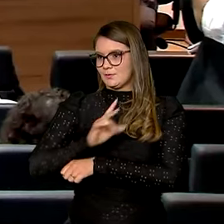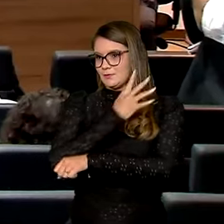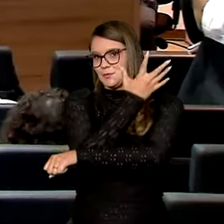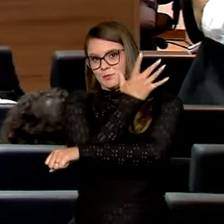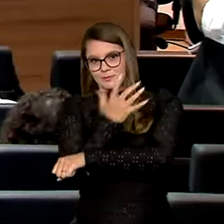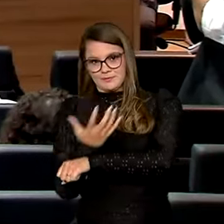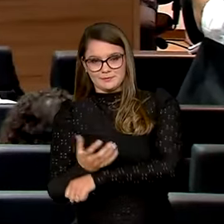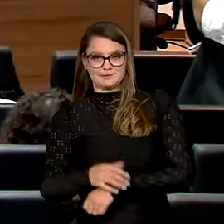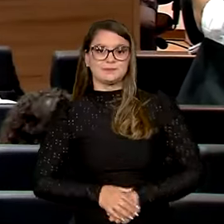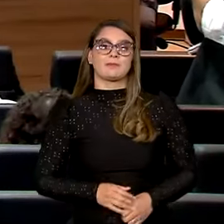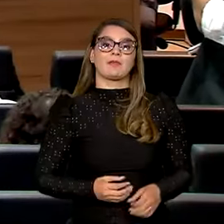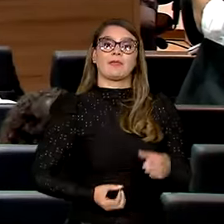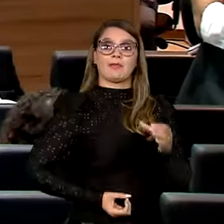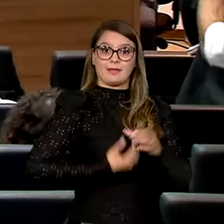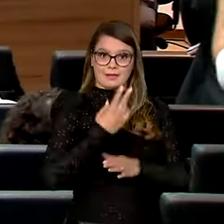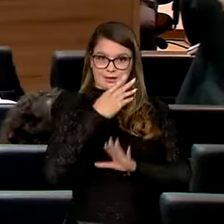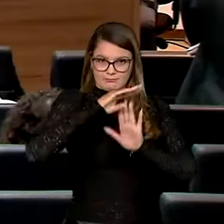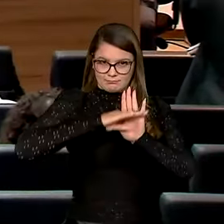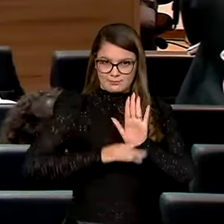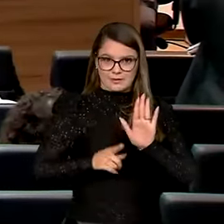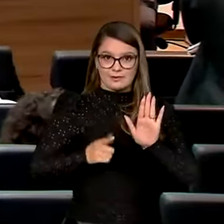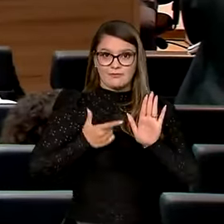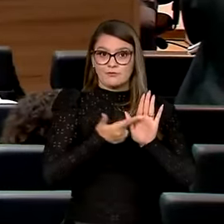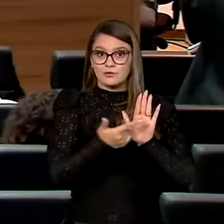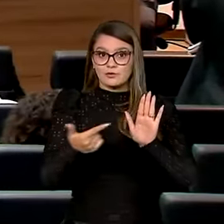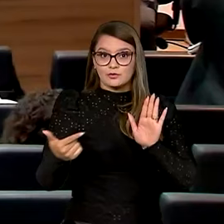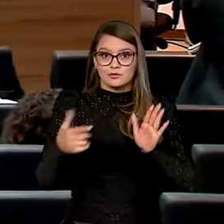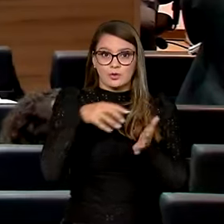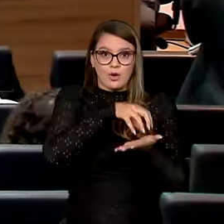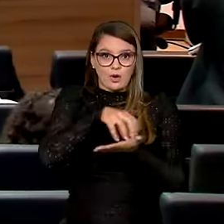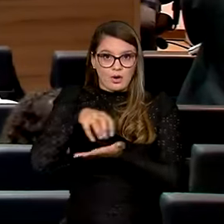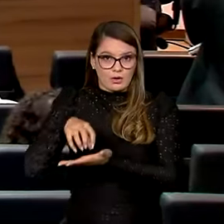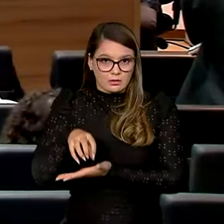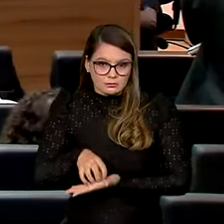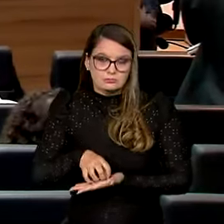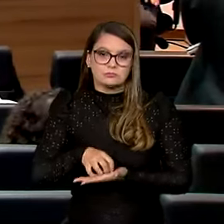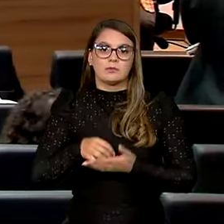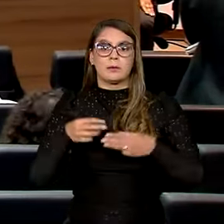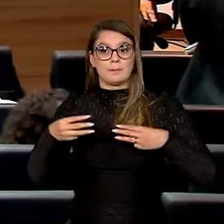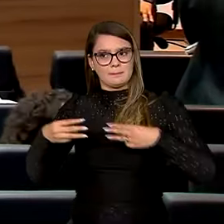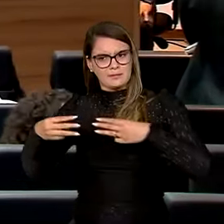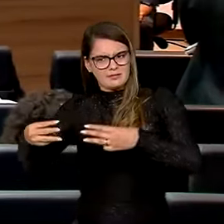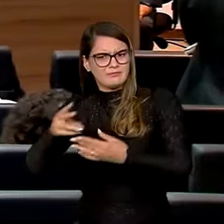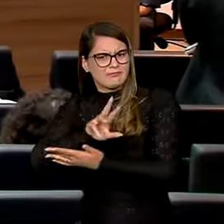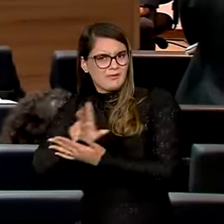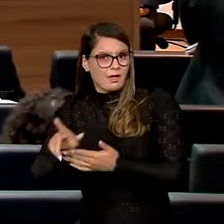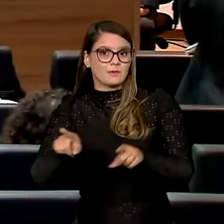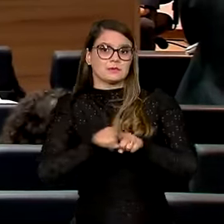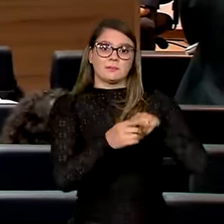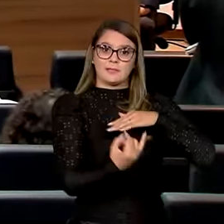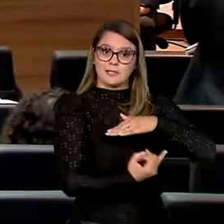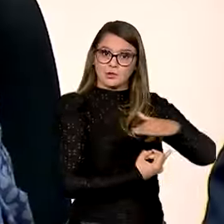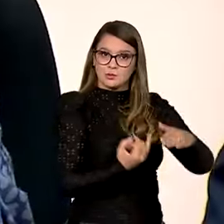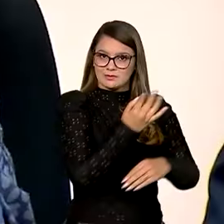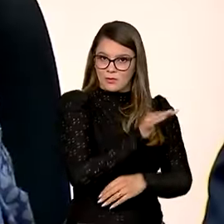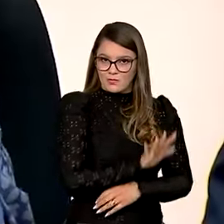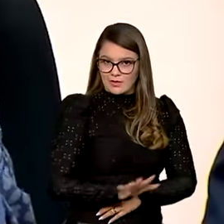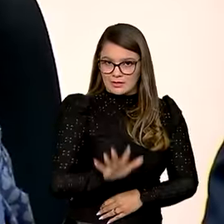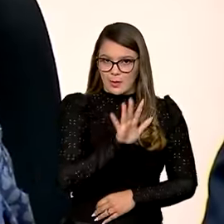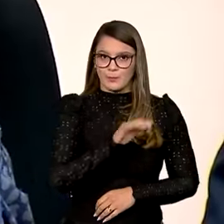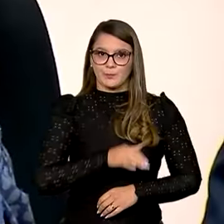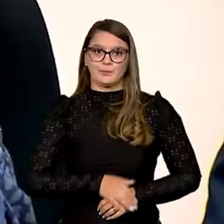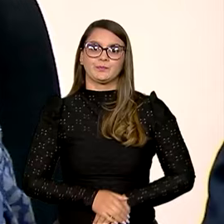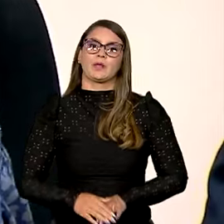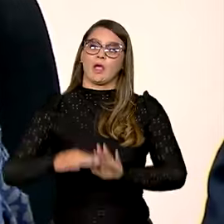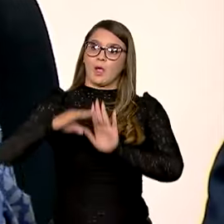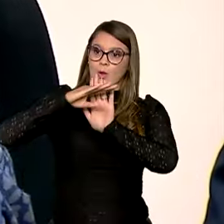Cerrado. A construção do plano envolveu 22 órgãos, entre ministérios e instituições federais. O plano